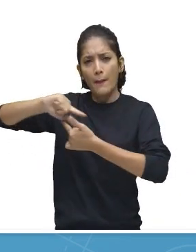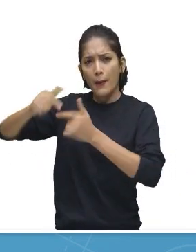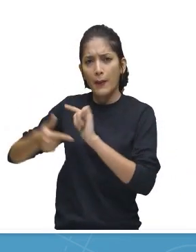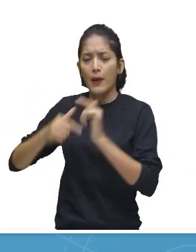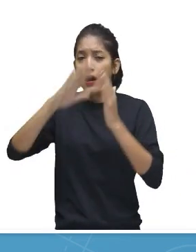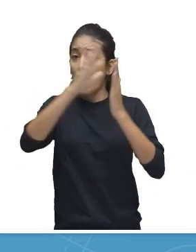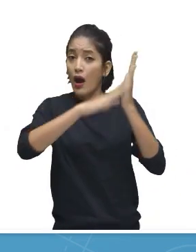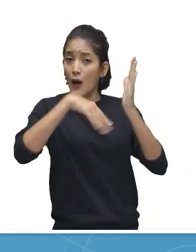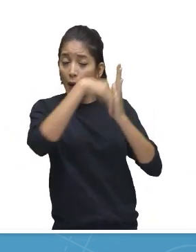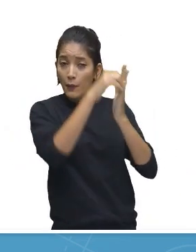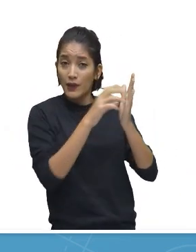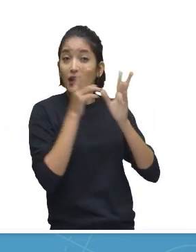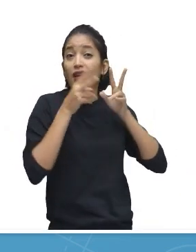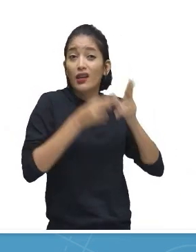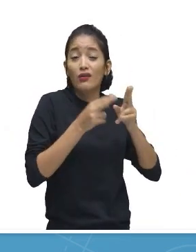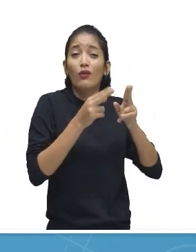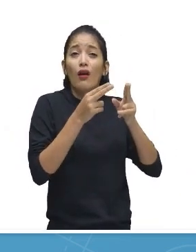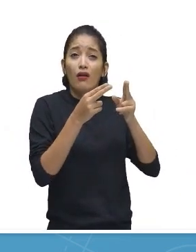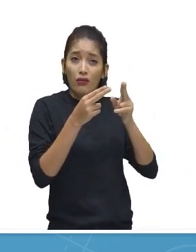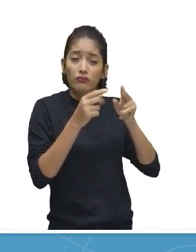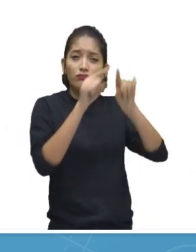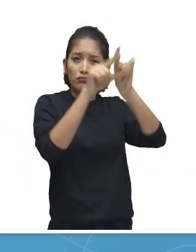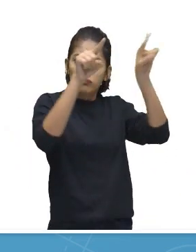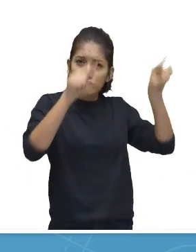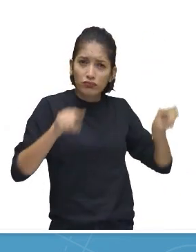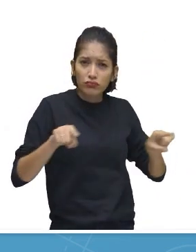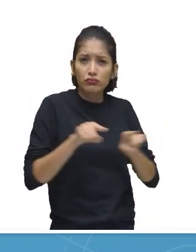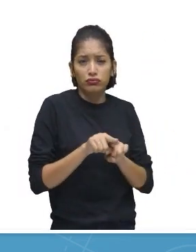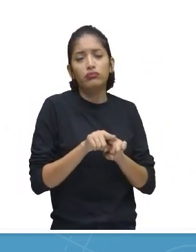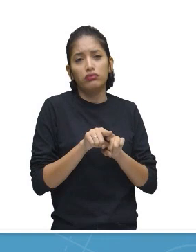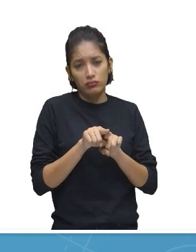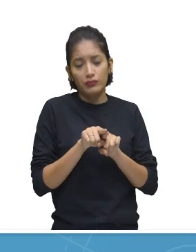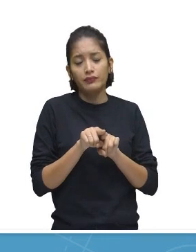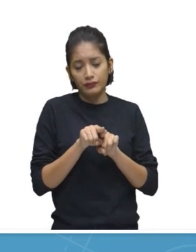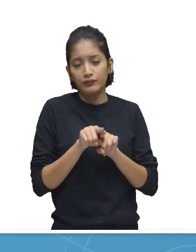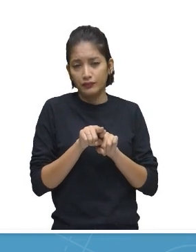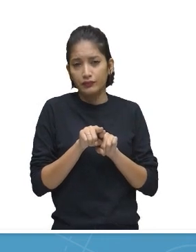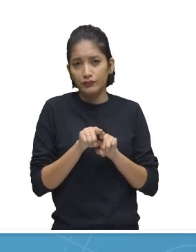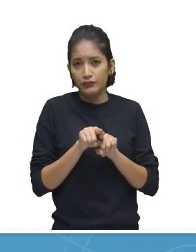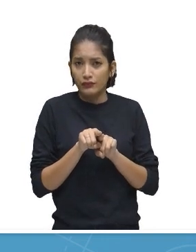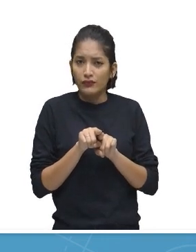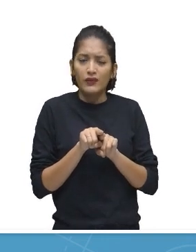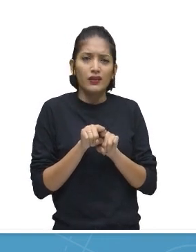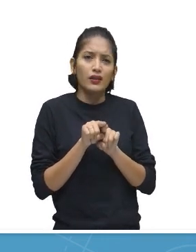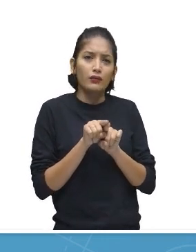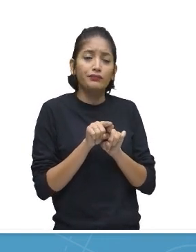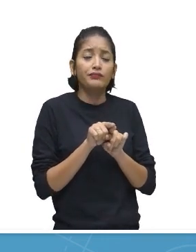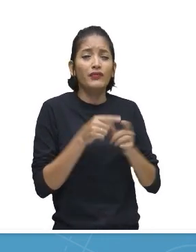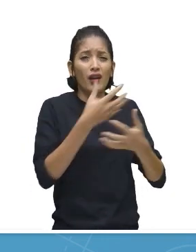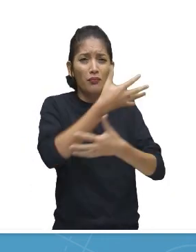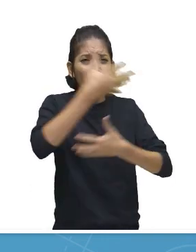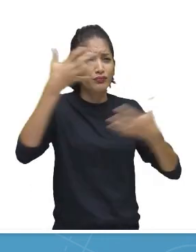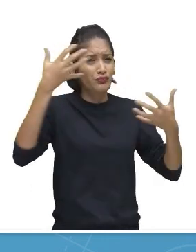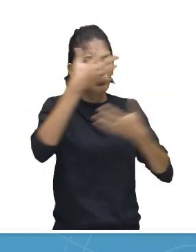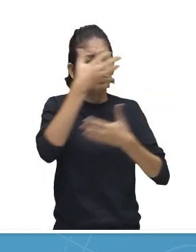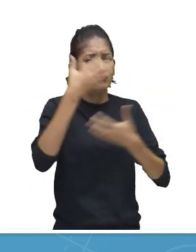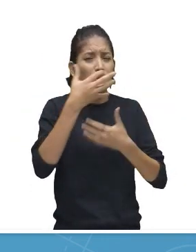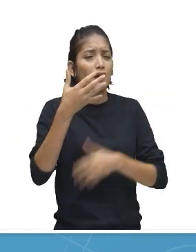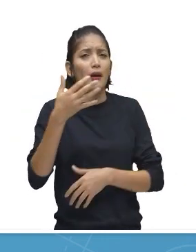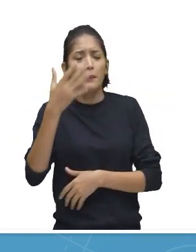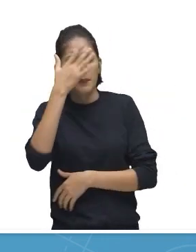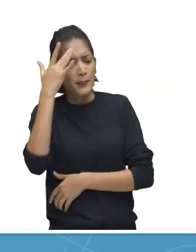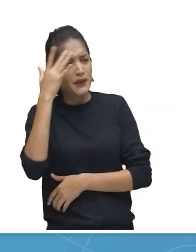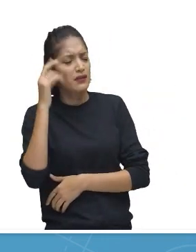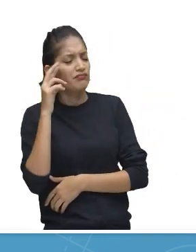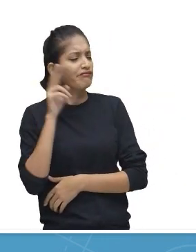pinta no mesmo plano todos os ângulos da figura, e ele fragmenta, ele divide ali, que o espectador, ele